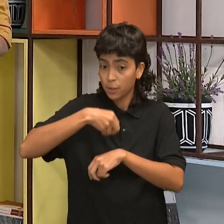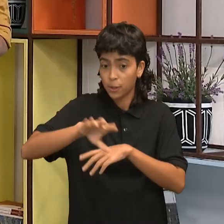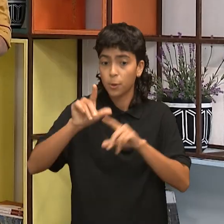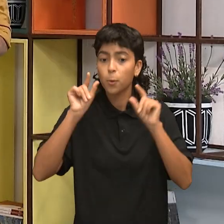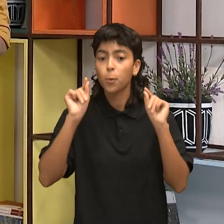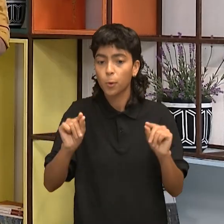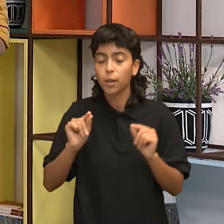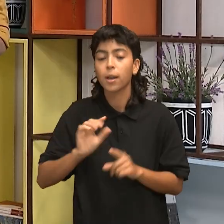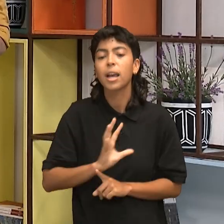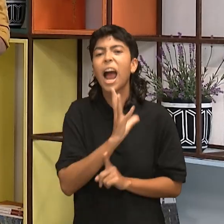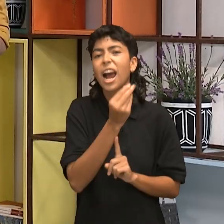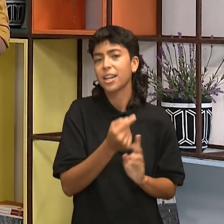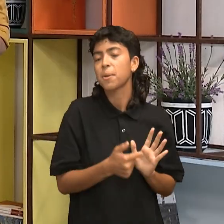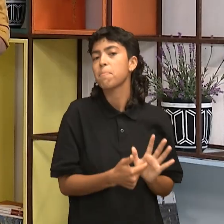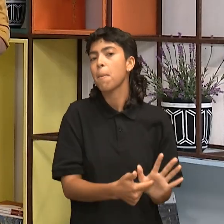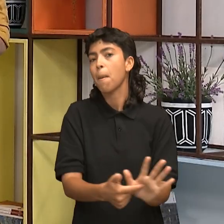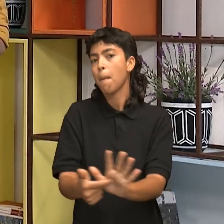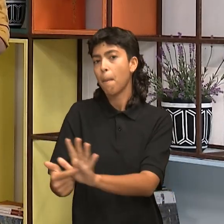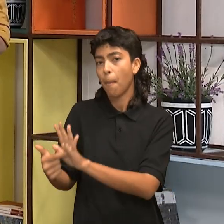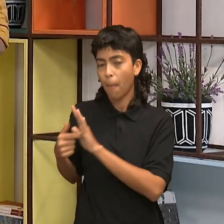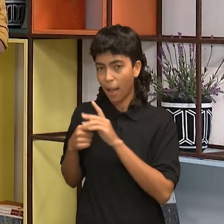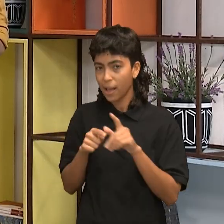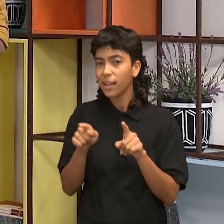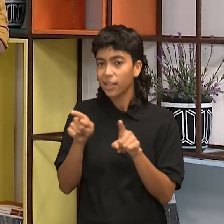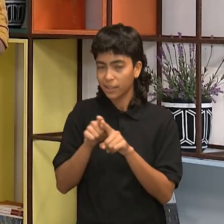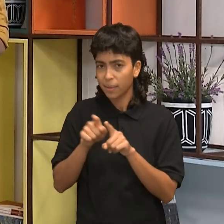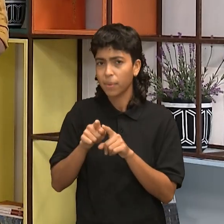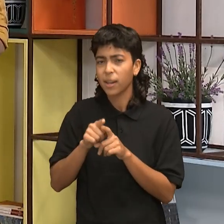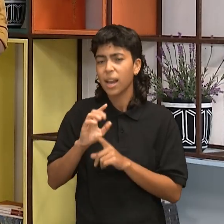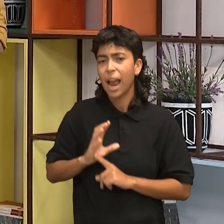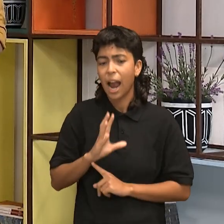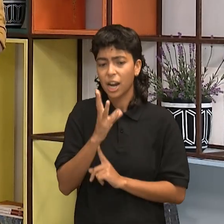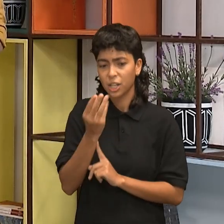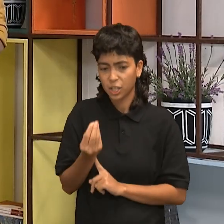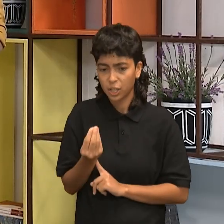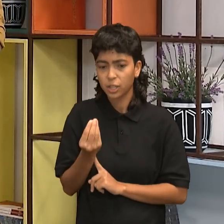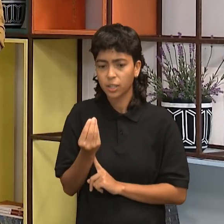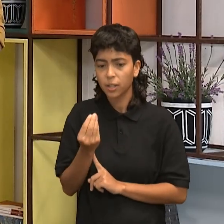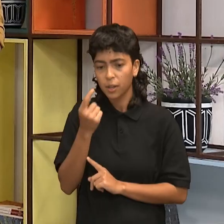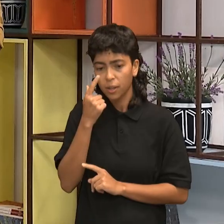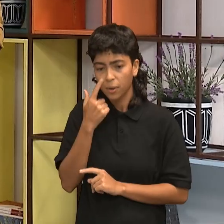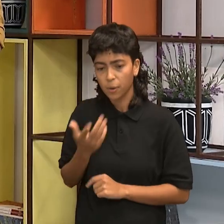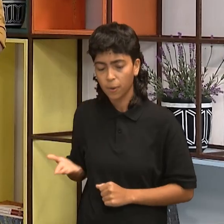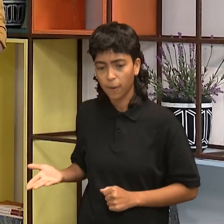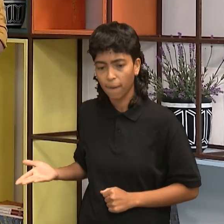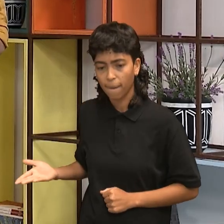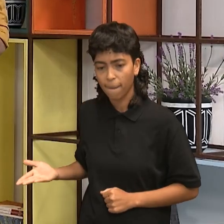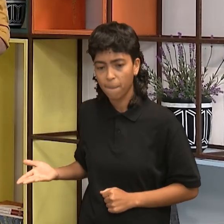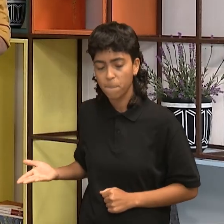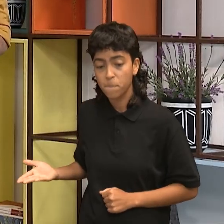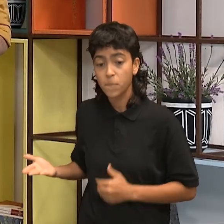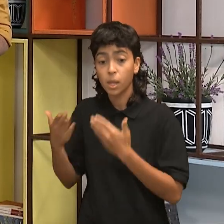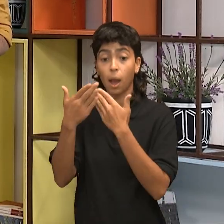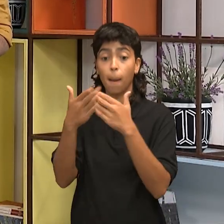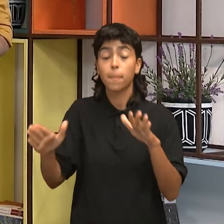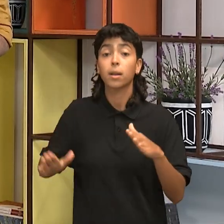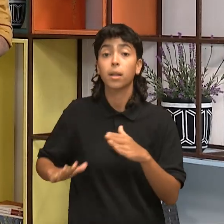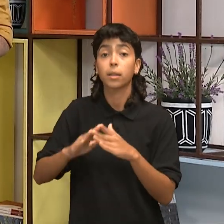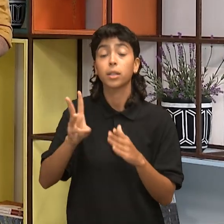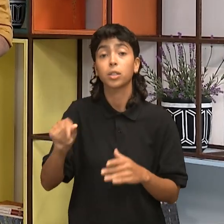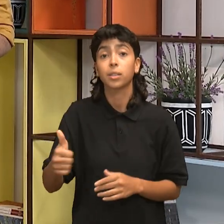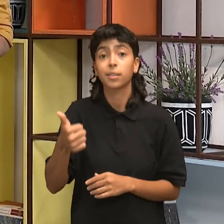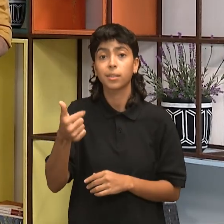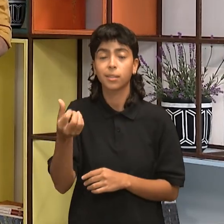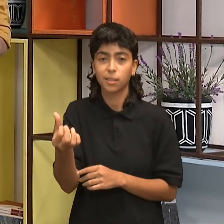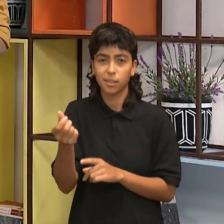exposição Notas para uma Semântica Vegetal, da artista Yuli Marti, que está aberta para visitação até o dia 16